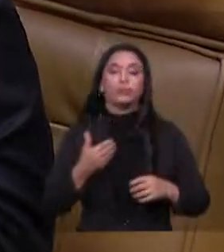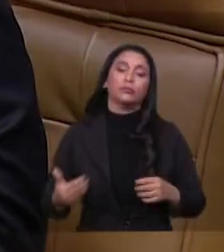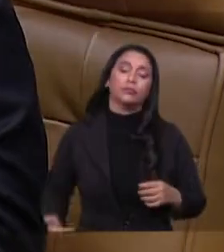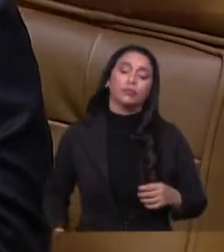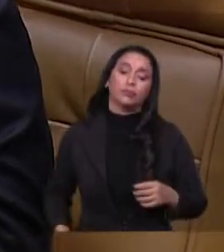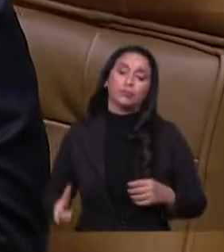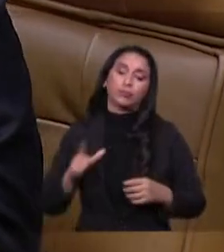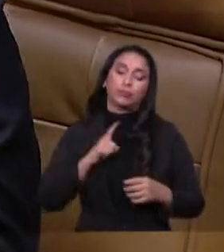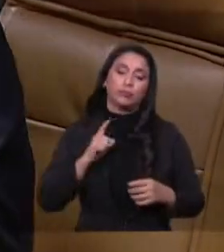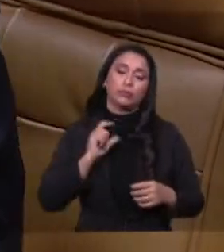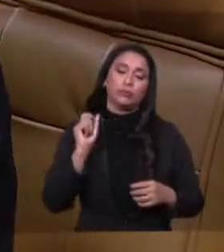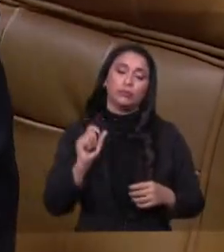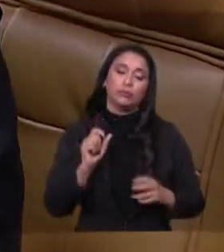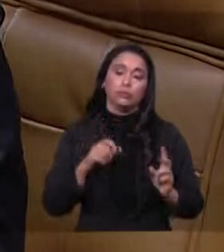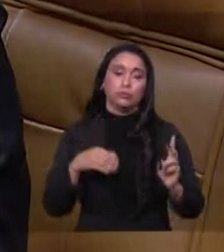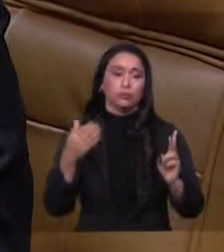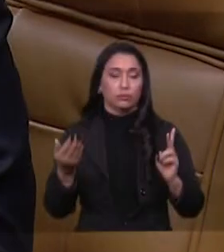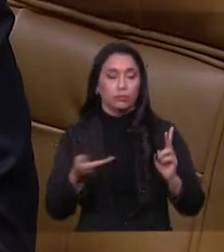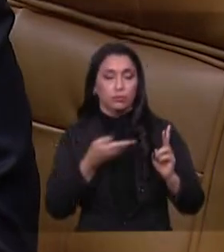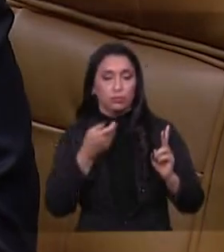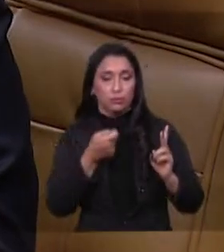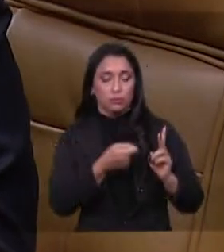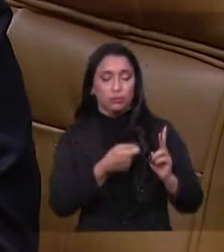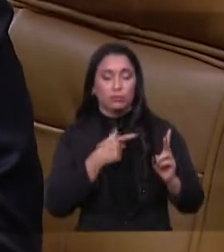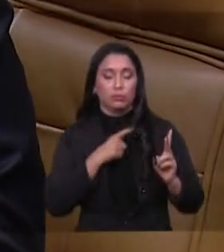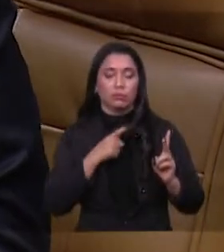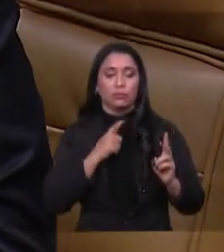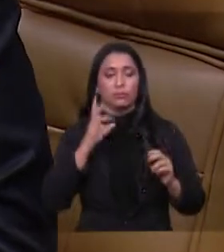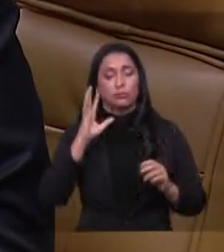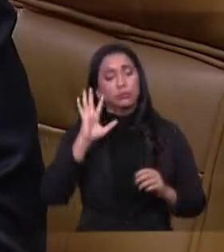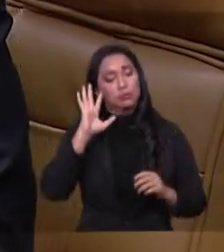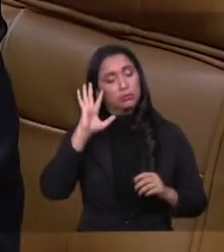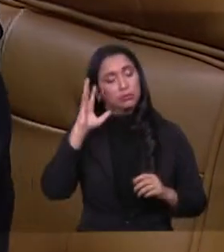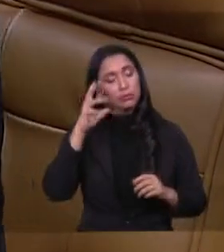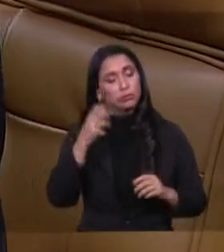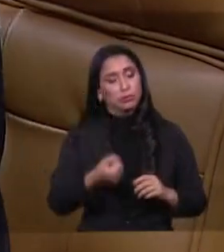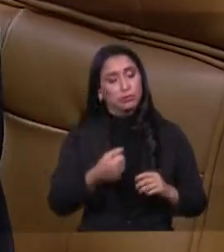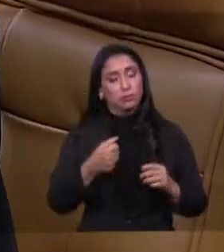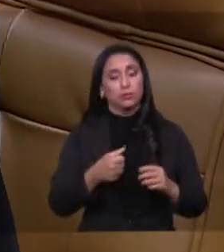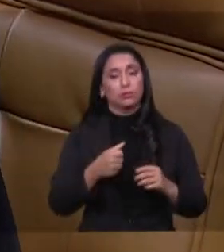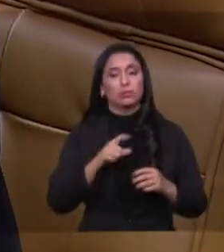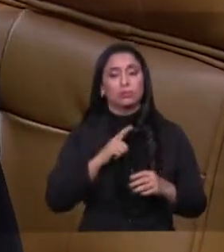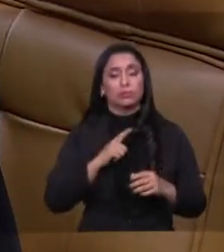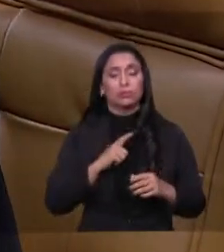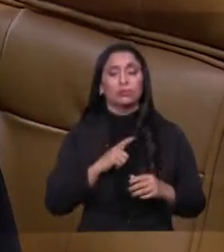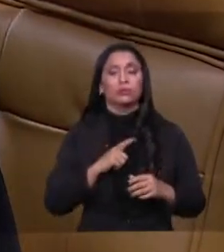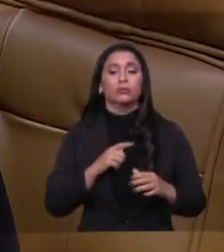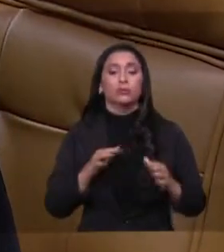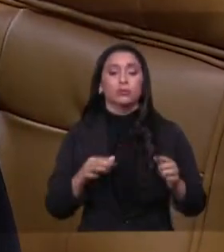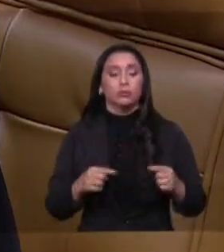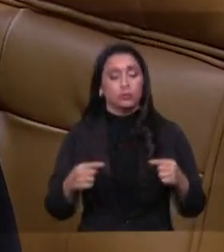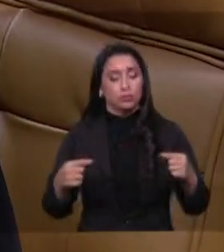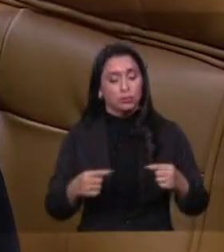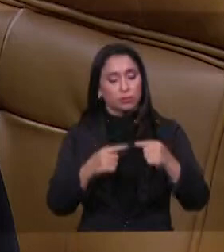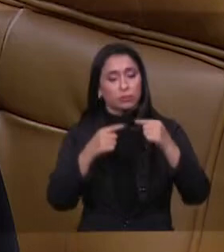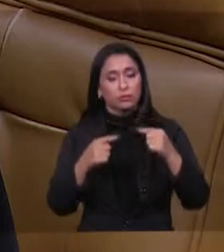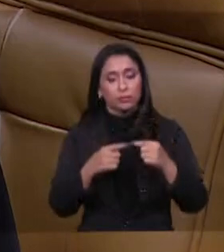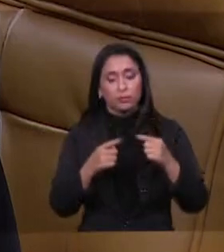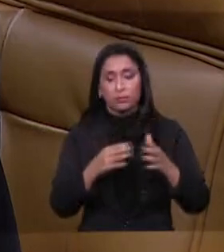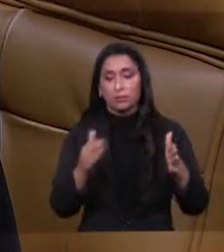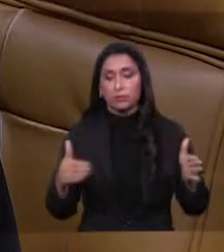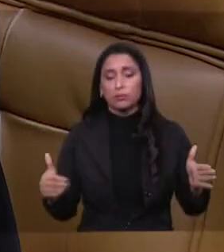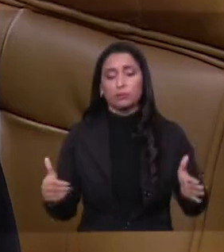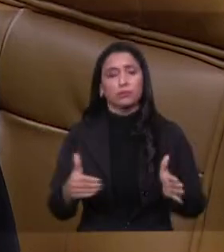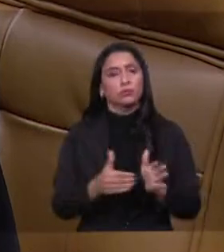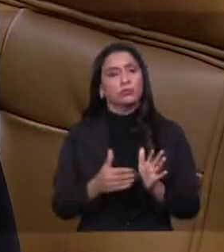às partes a possibilidade de construção de uma solução pacificadora que preserve os interesses de todos os envolvidos